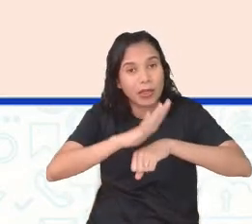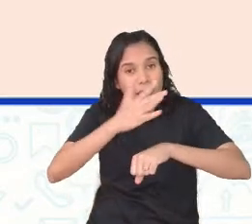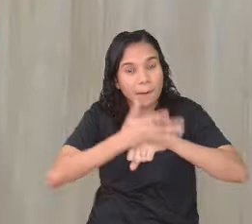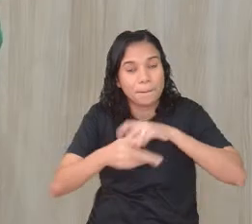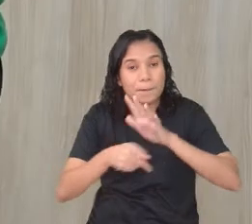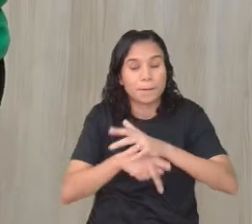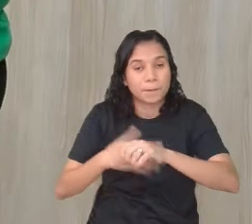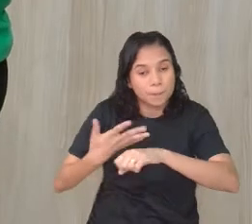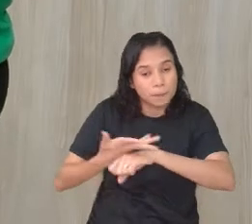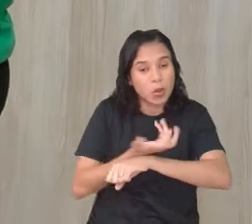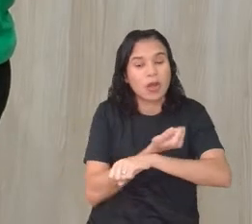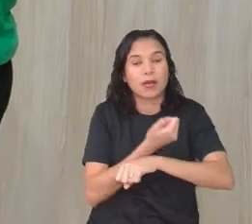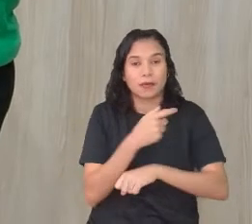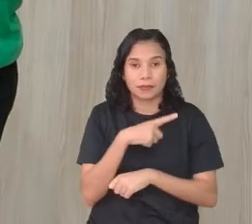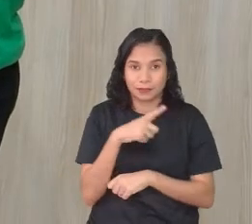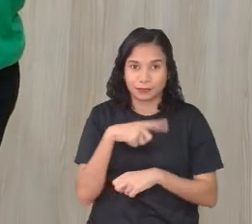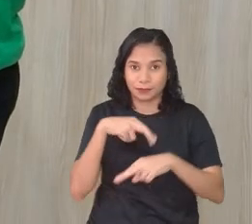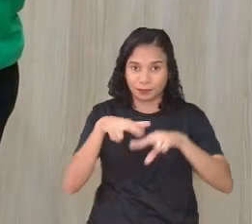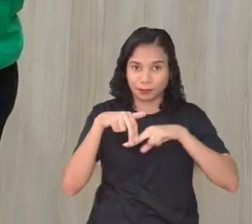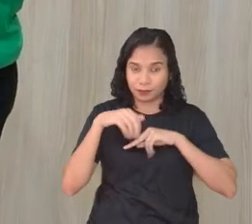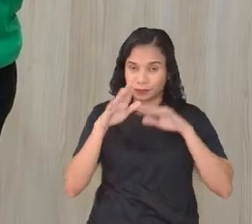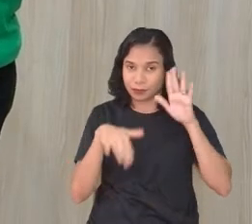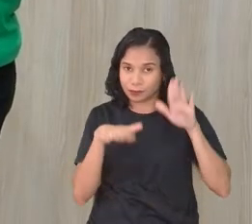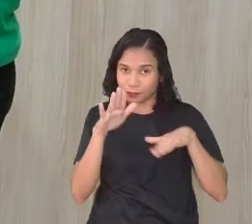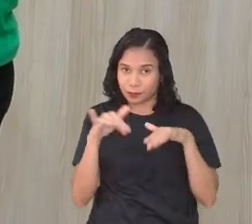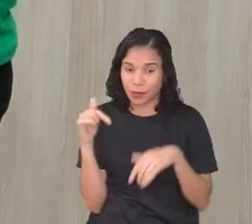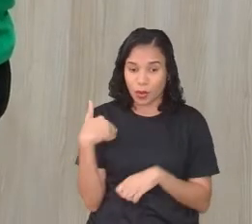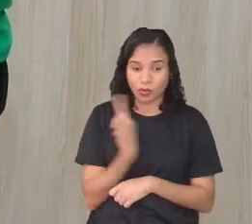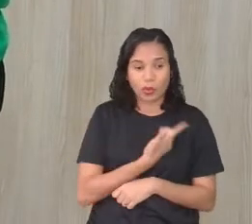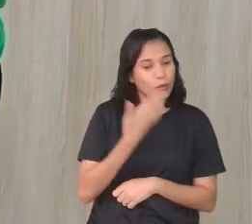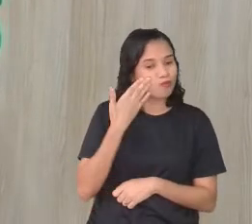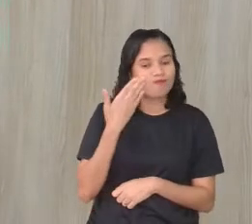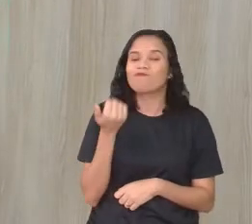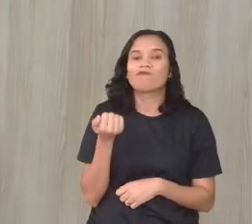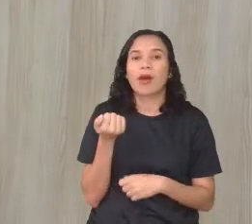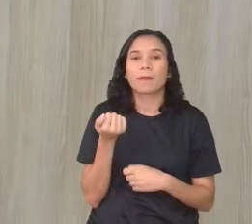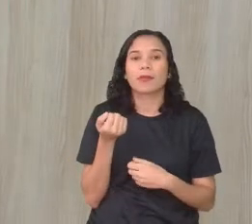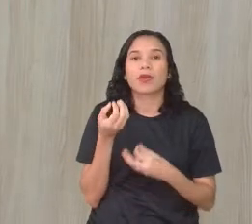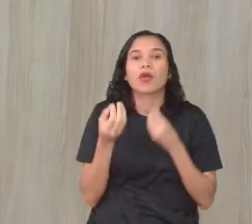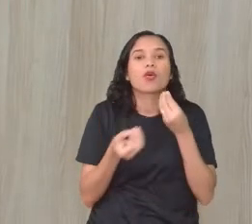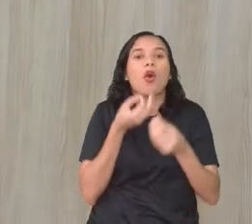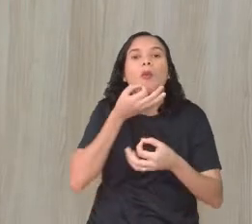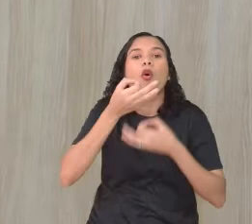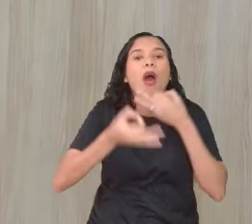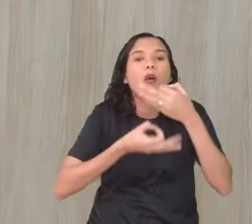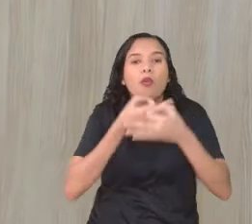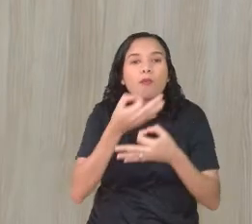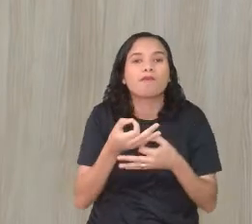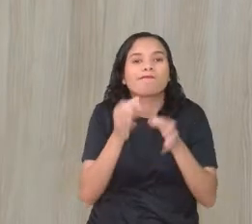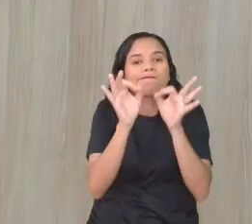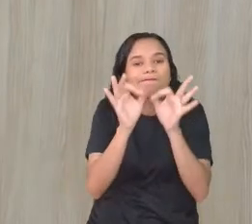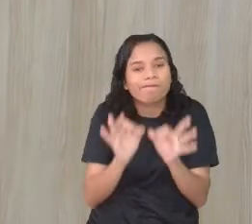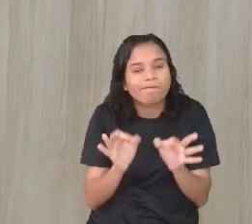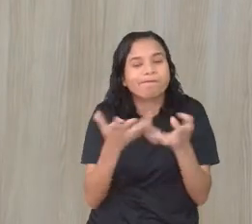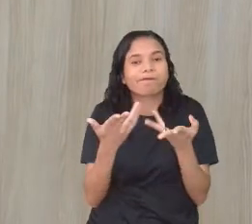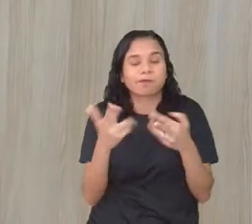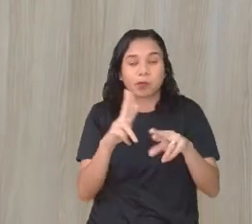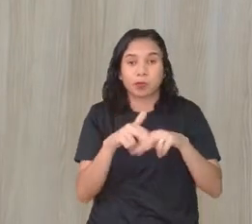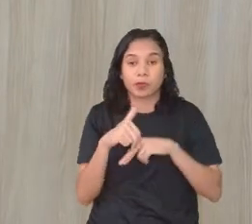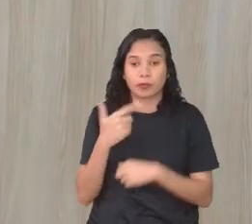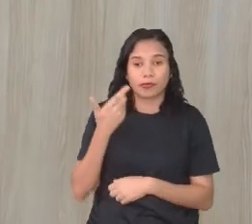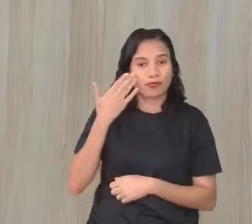das emoções, porque muitas vezes nós não sabemos argumentar, não é? E